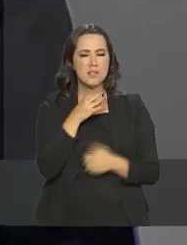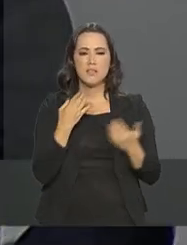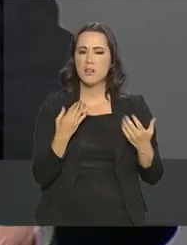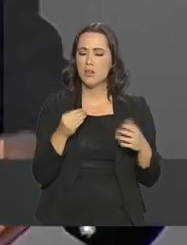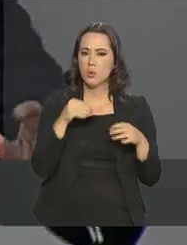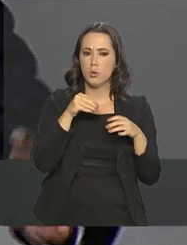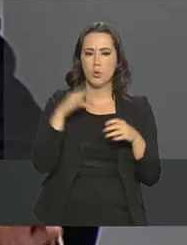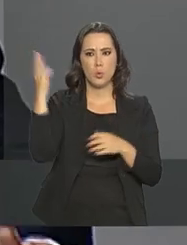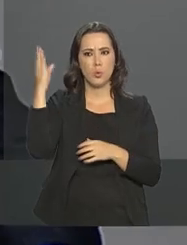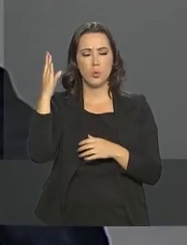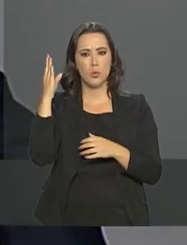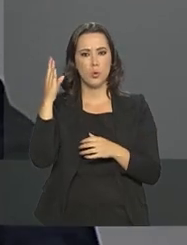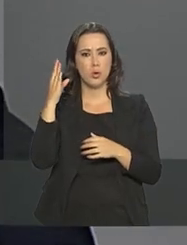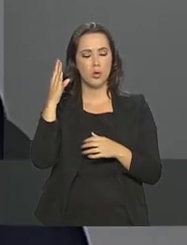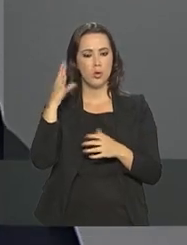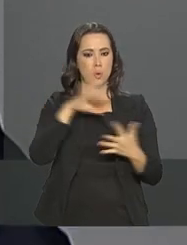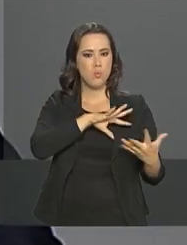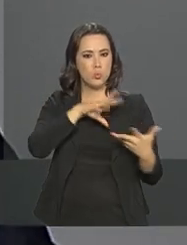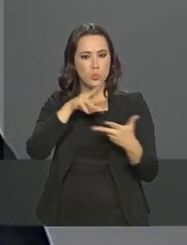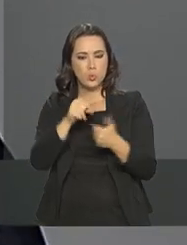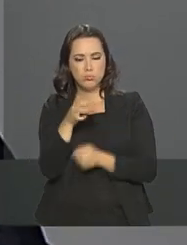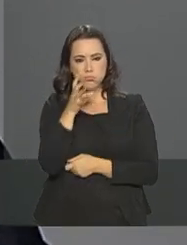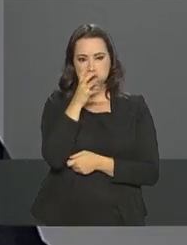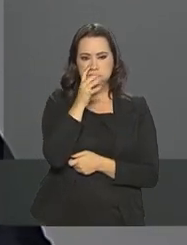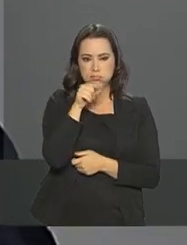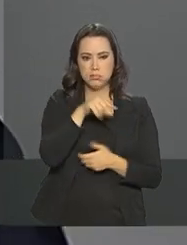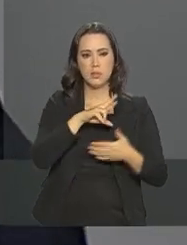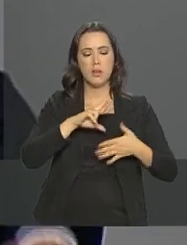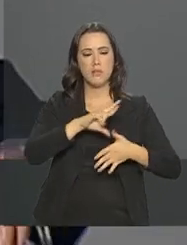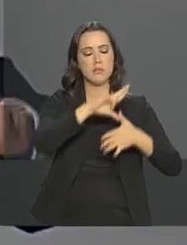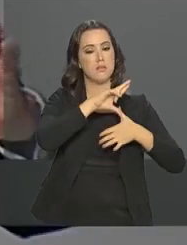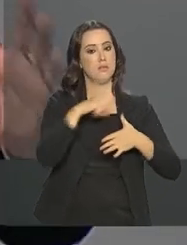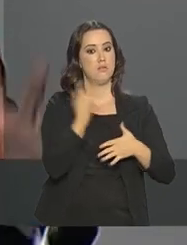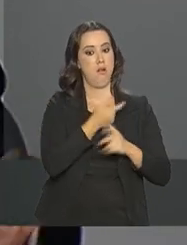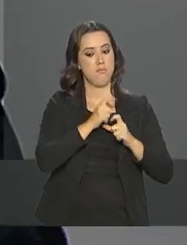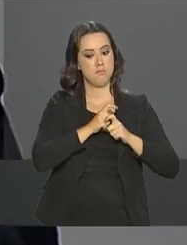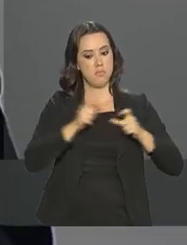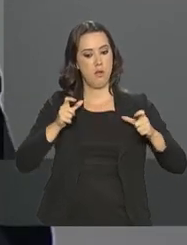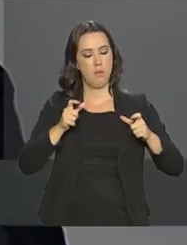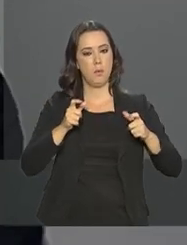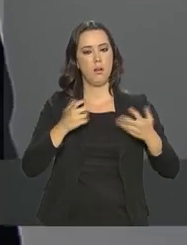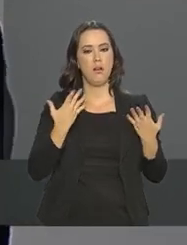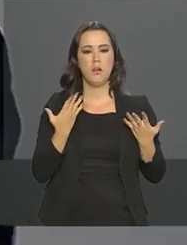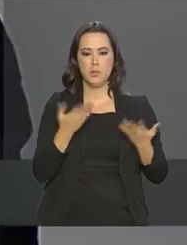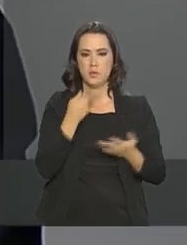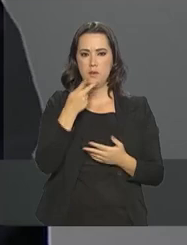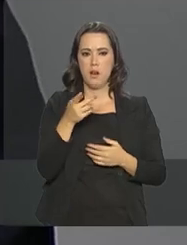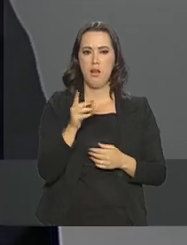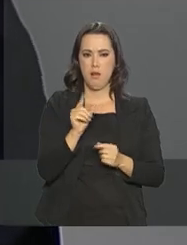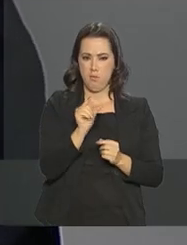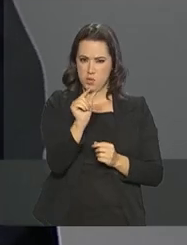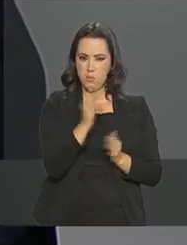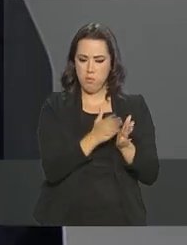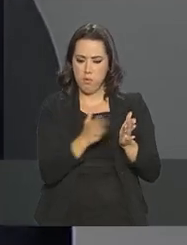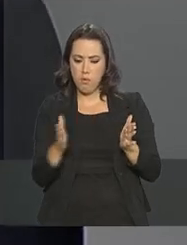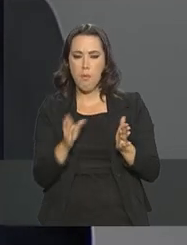internacional é especialmente aqui na américa latina nós ampliamos enormemente posso falar mais um pouquinho